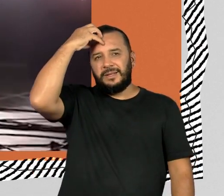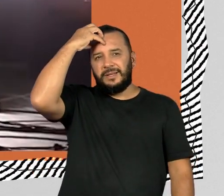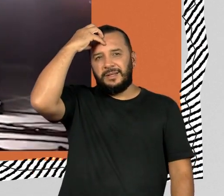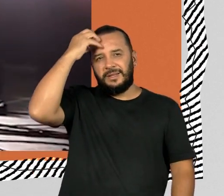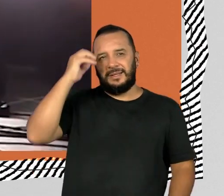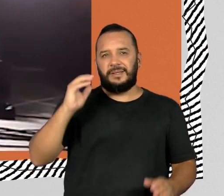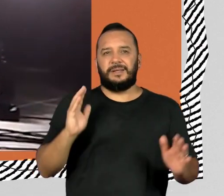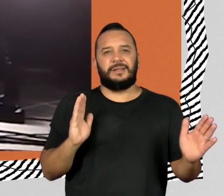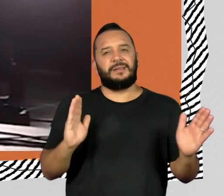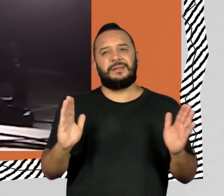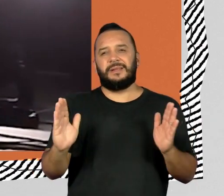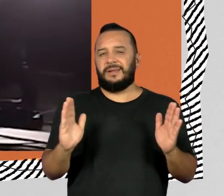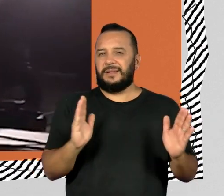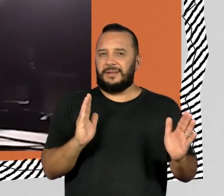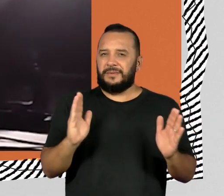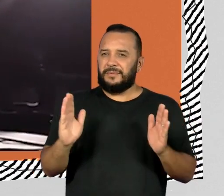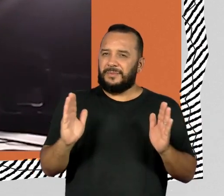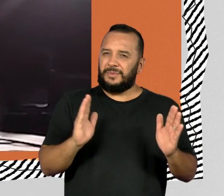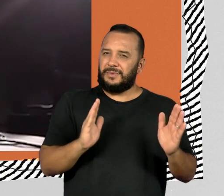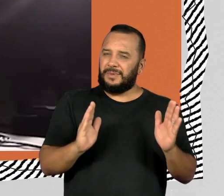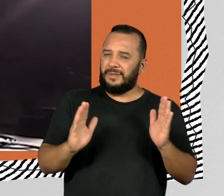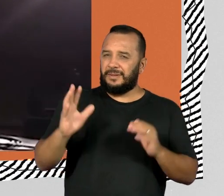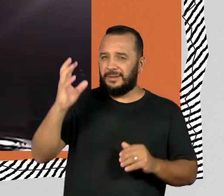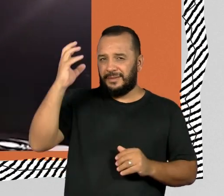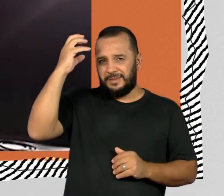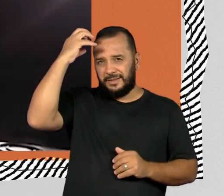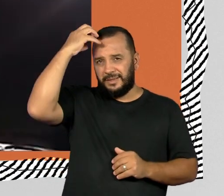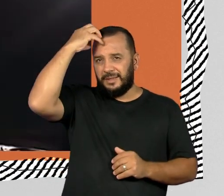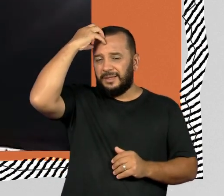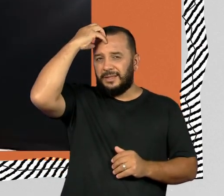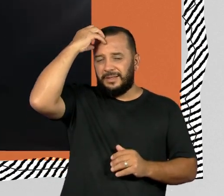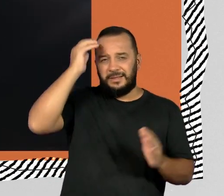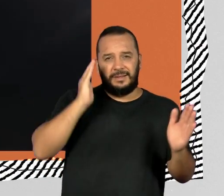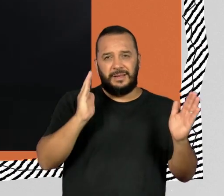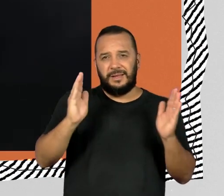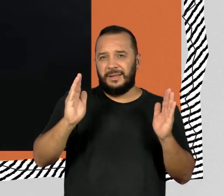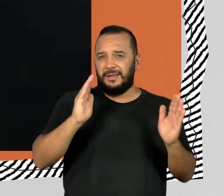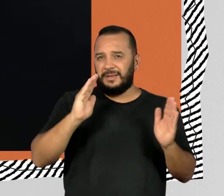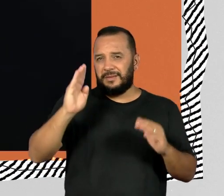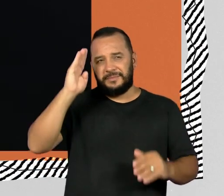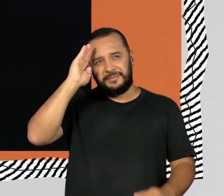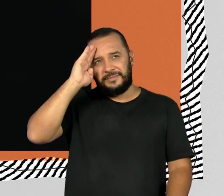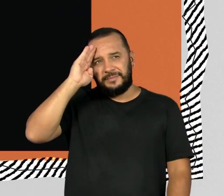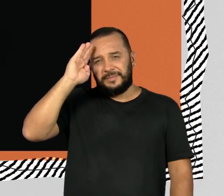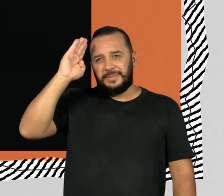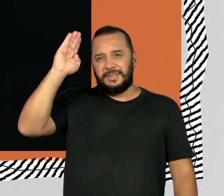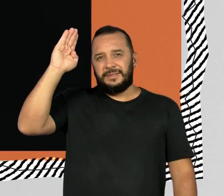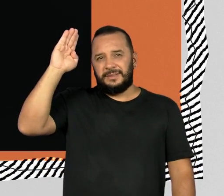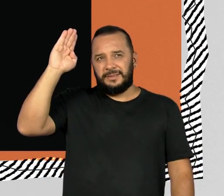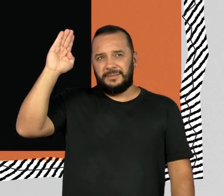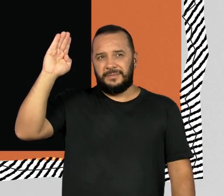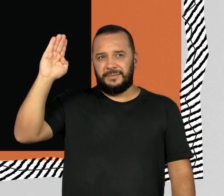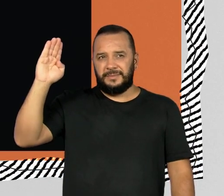tempo rei, ó tempo rei.